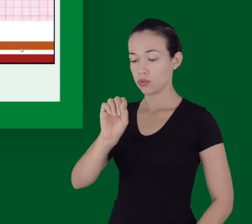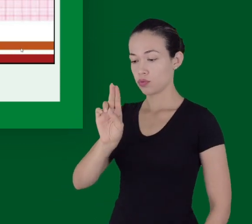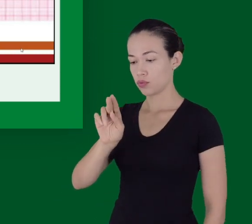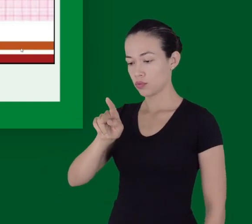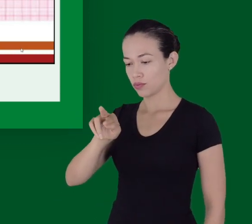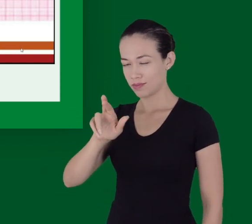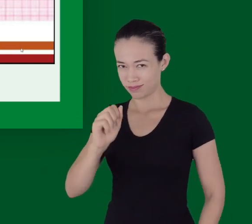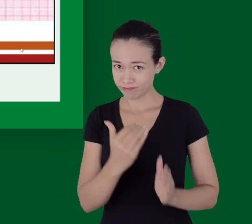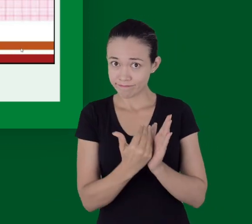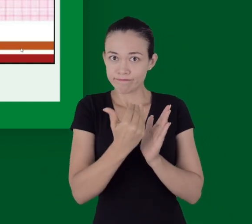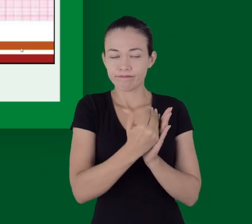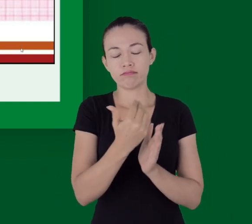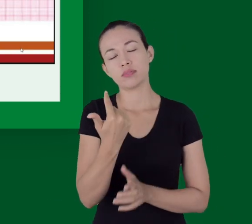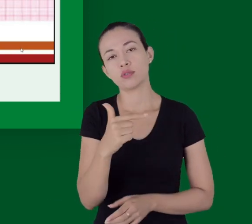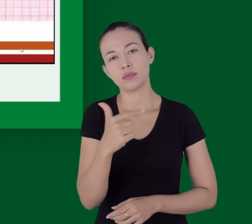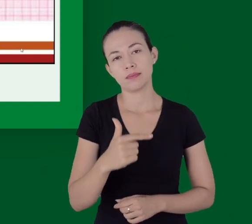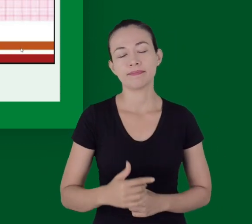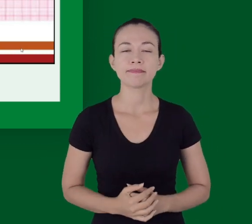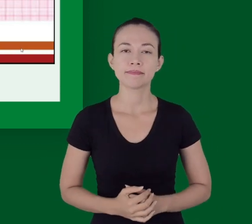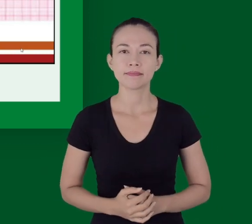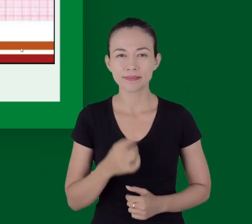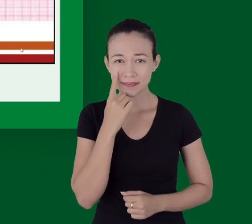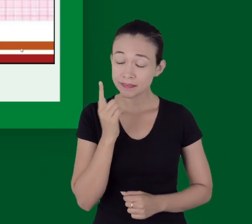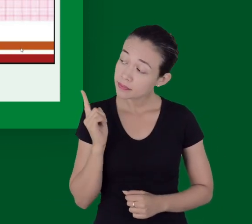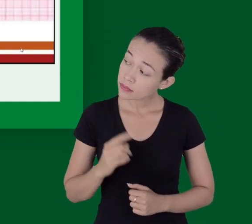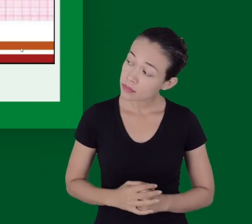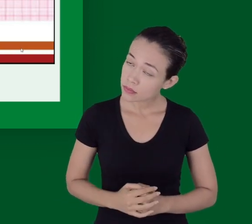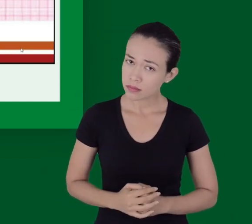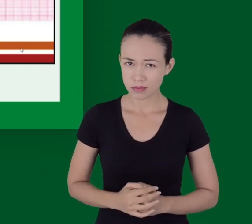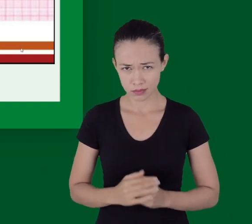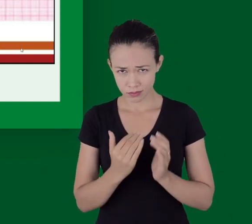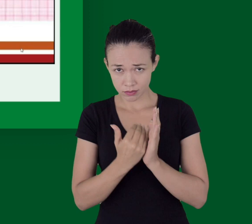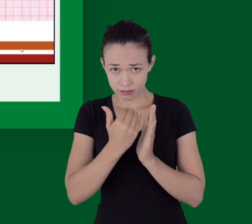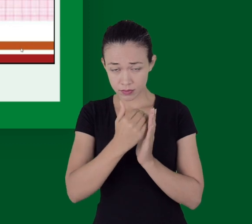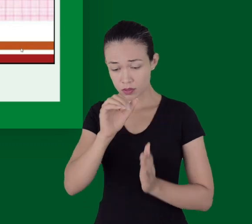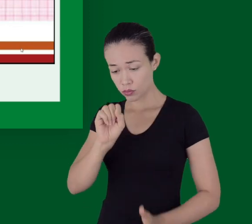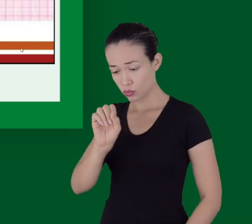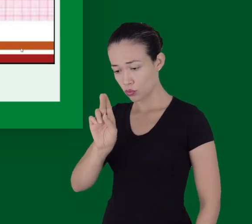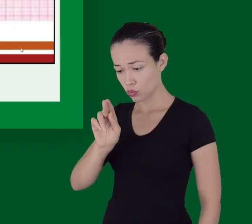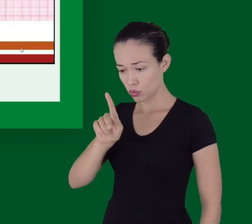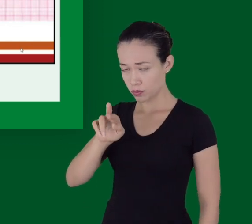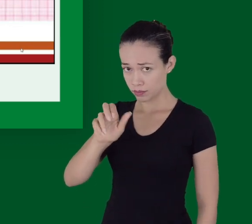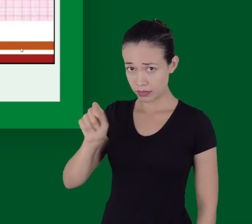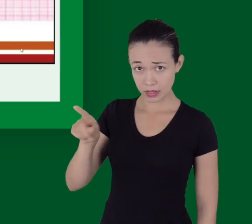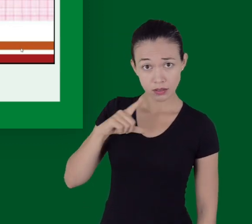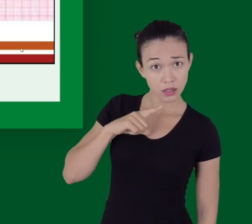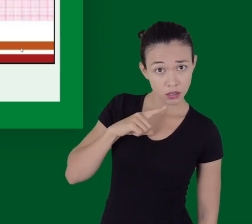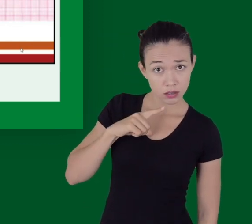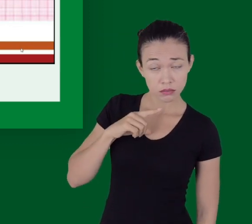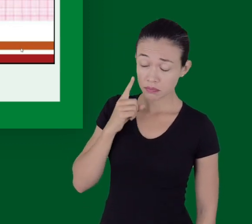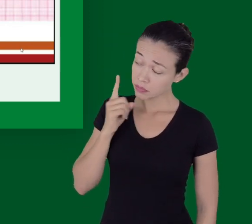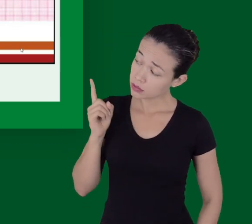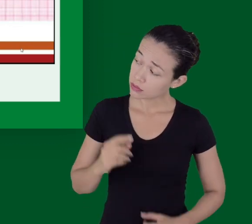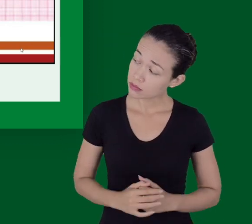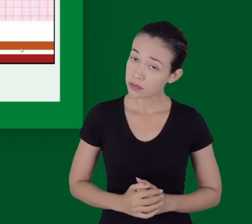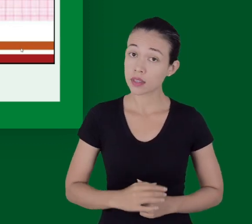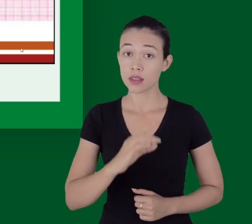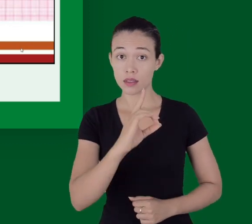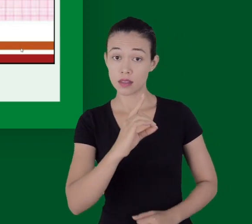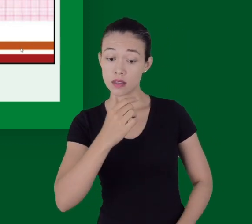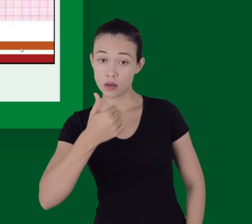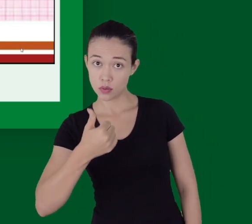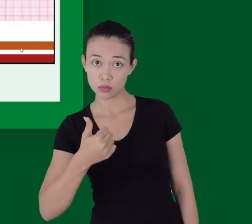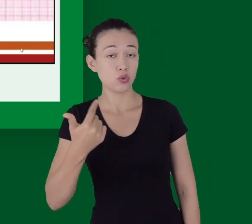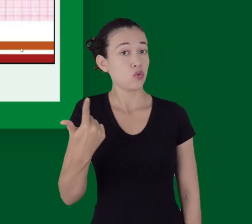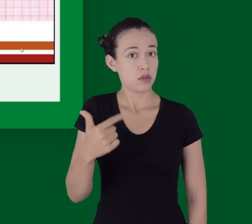supra? A gente vai olhar uma derivação de cada vez. Em D1, não tem supra. Em D2, parece ter supra, tem uma